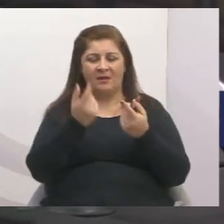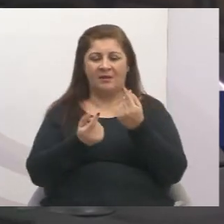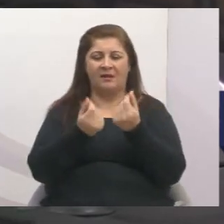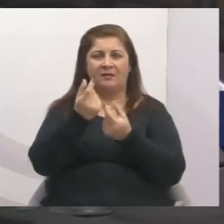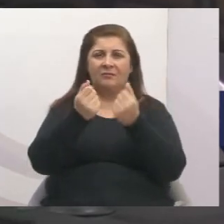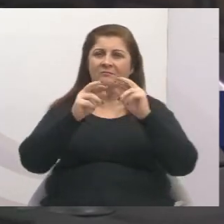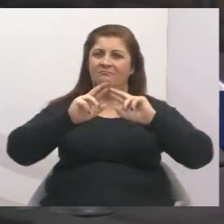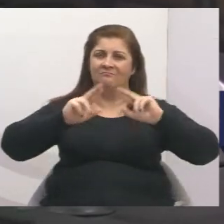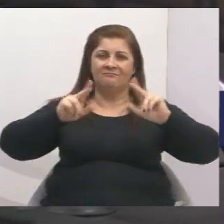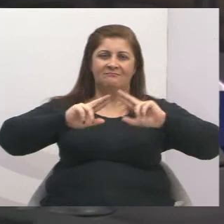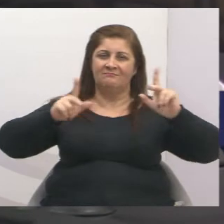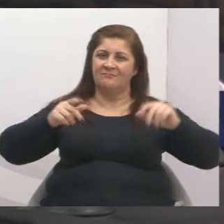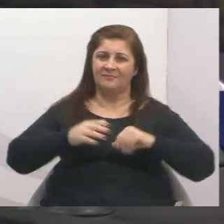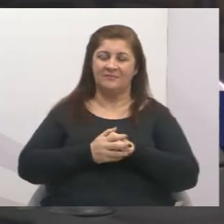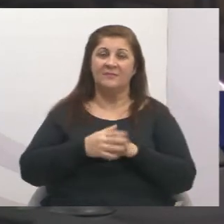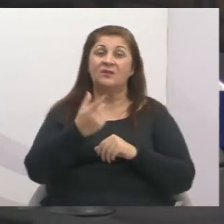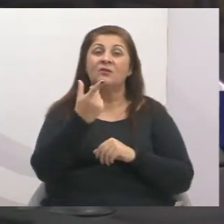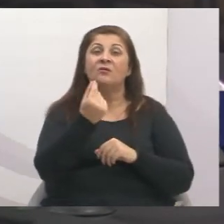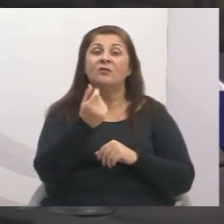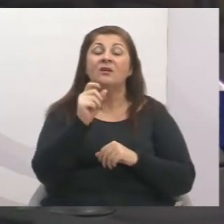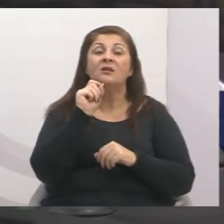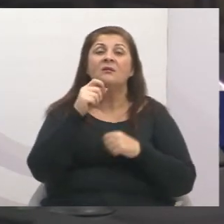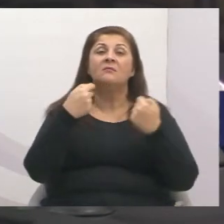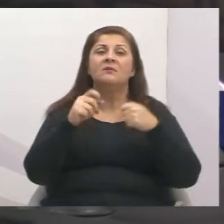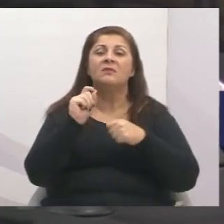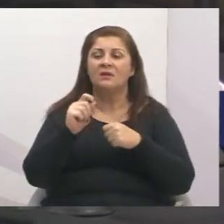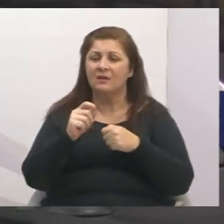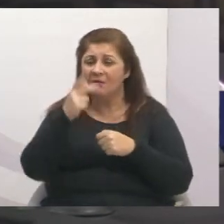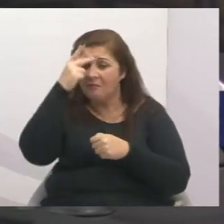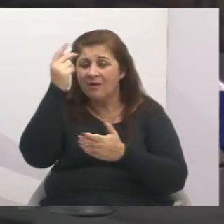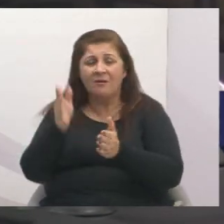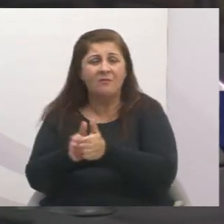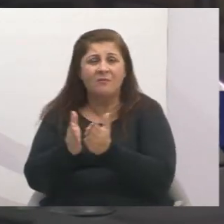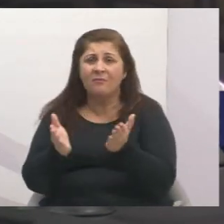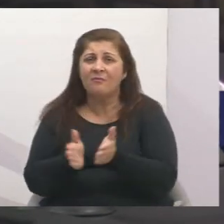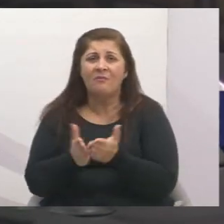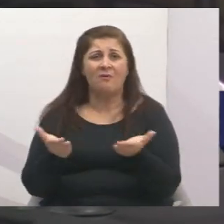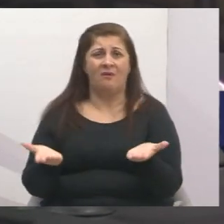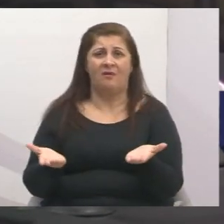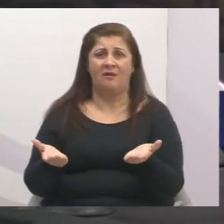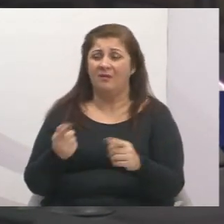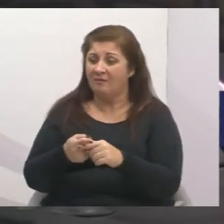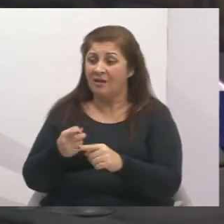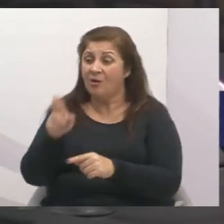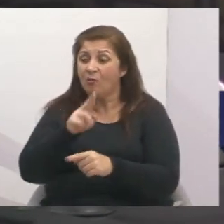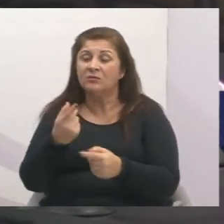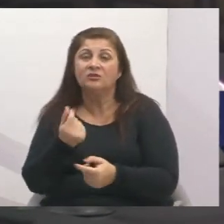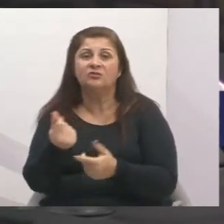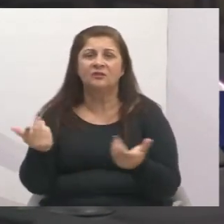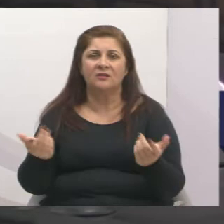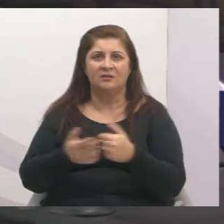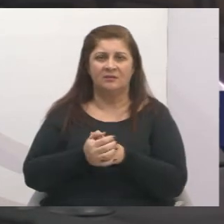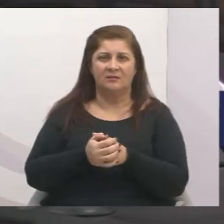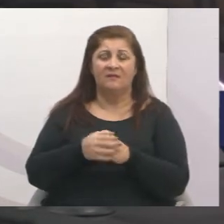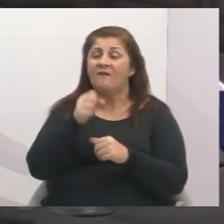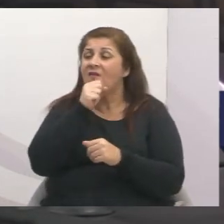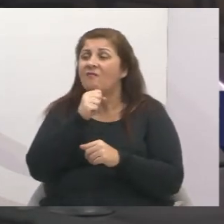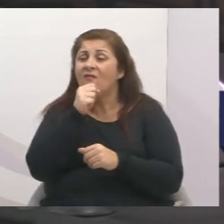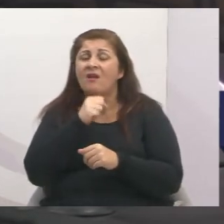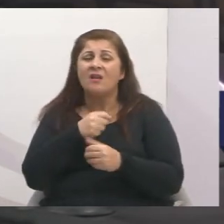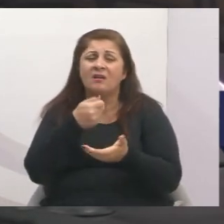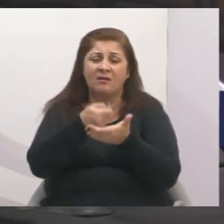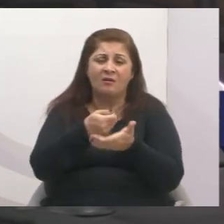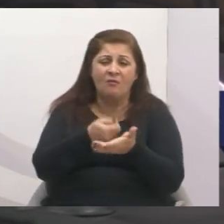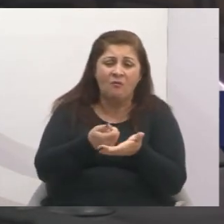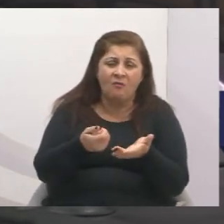diferente. O dinheiro tem que estar na mão daqueles que menos ganham, porque são eles que movimentam a economia. É o idoso que compra